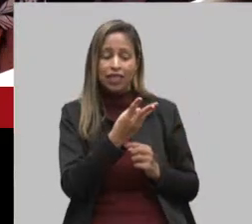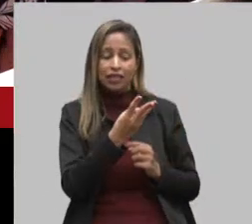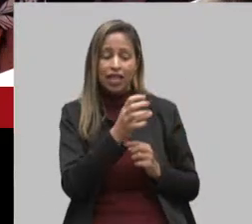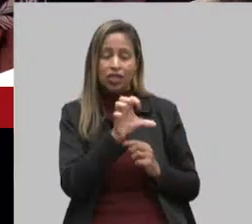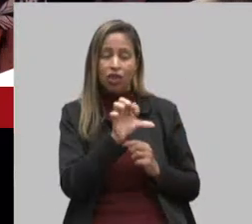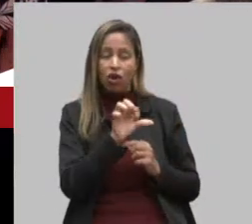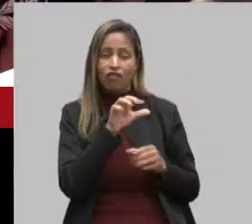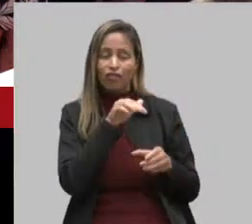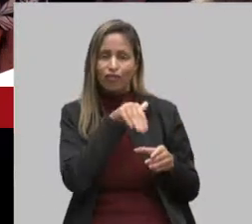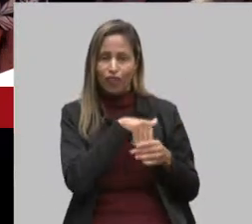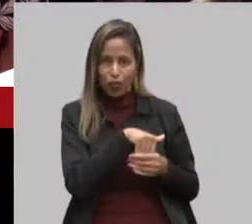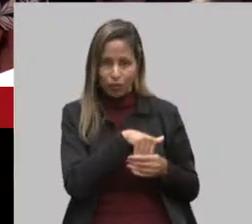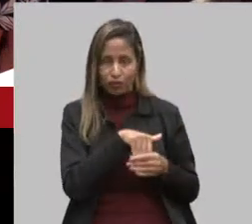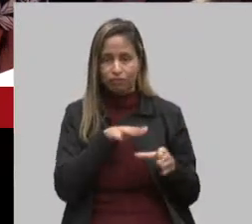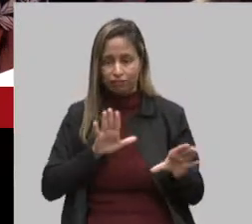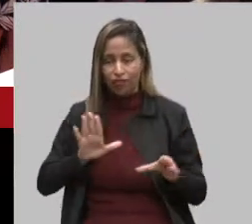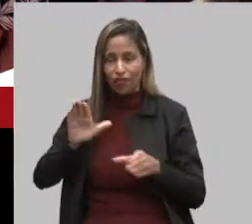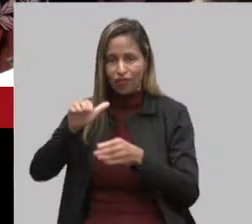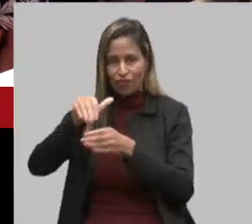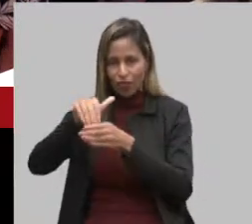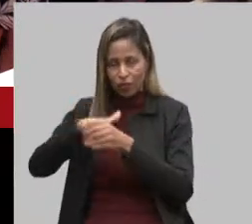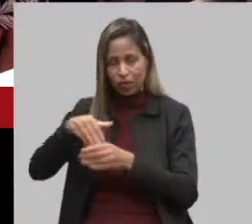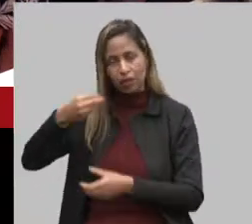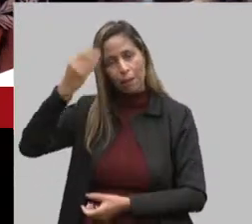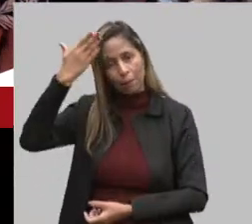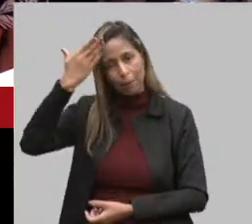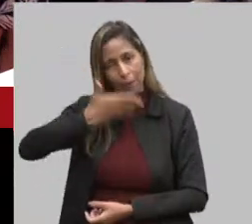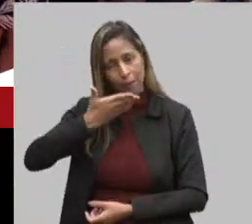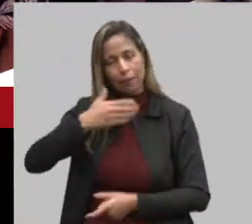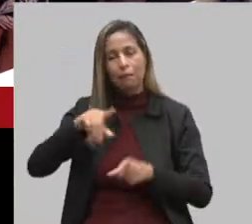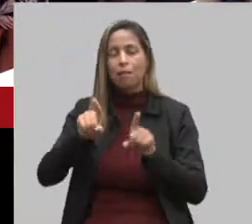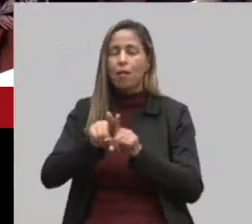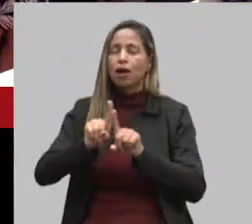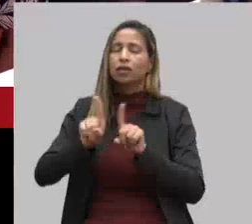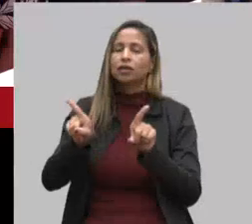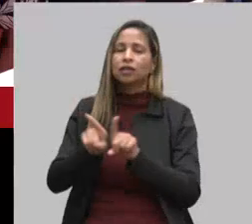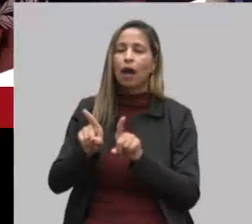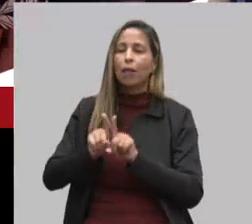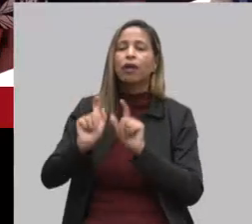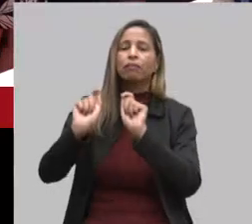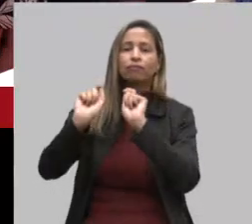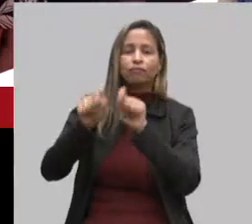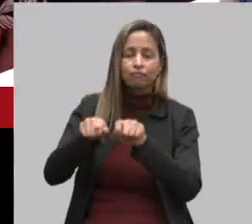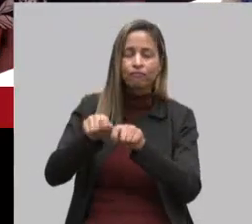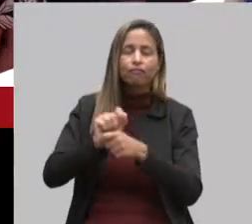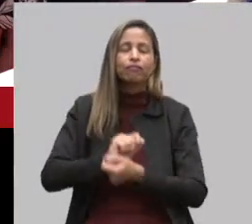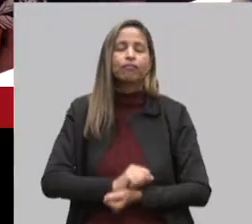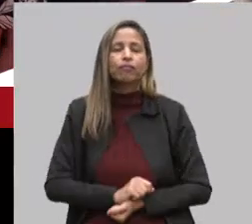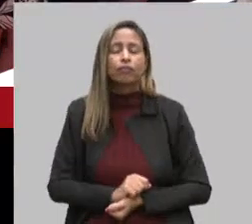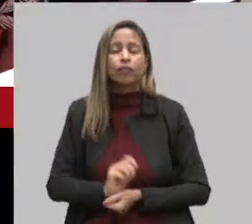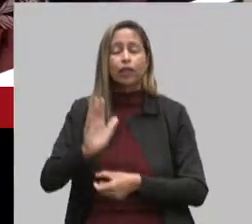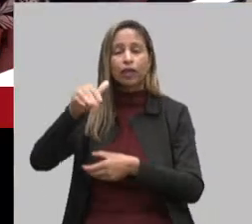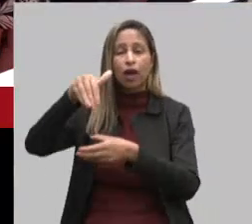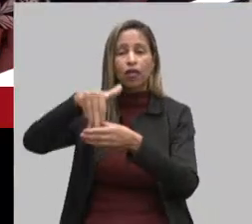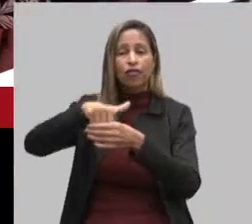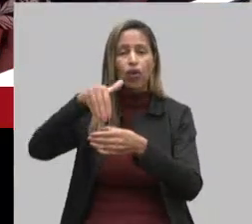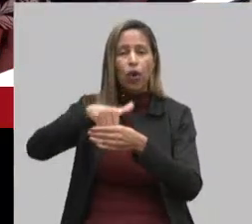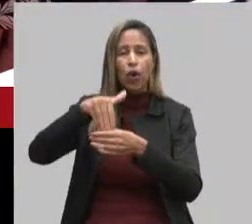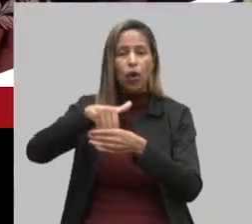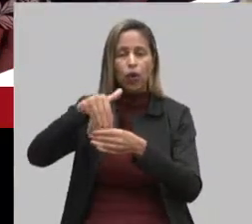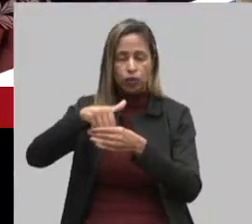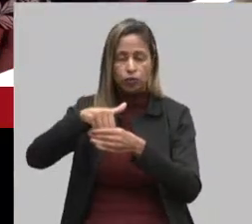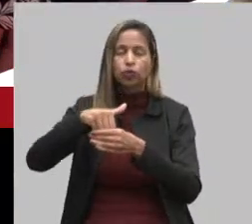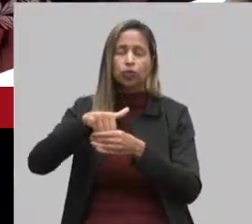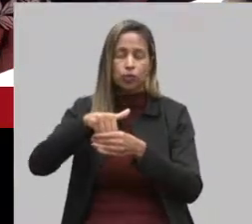votos a votação foi presencial mas também contou com votos e por meio